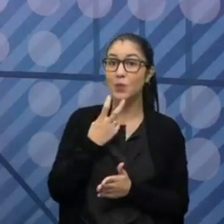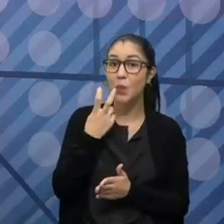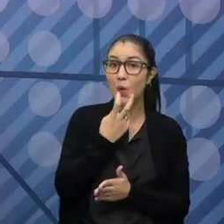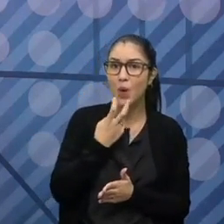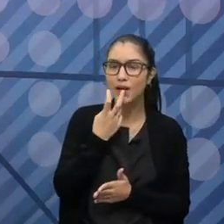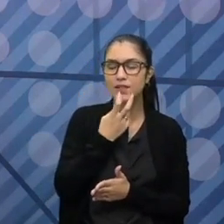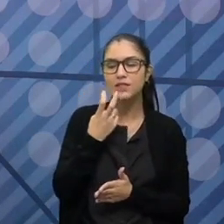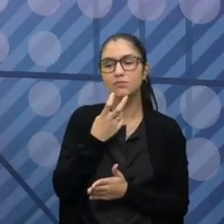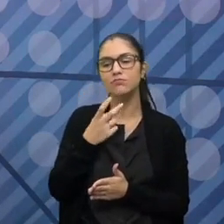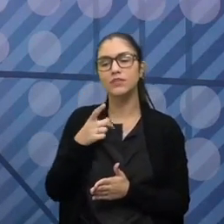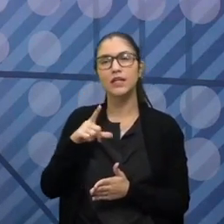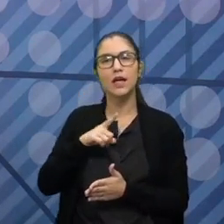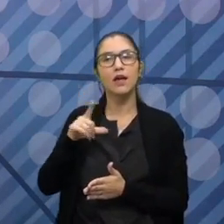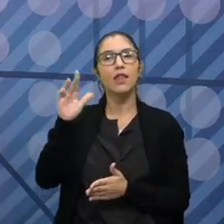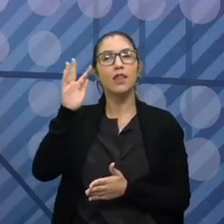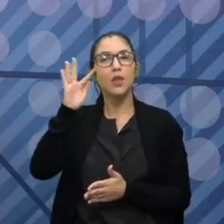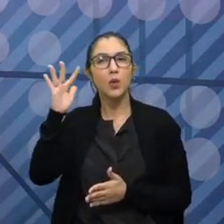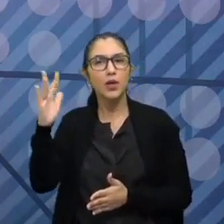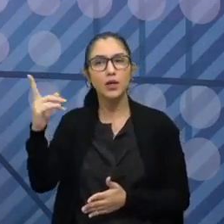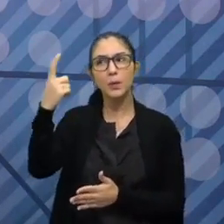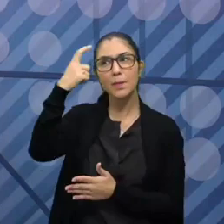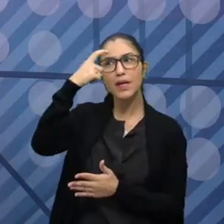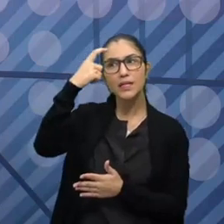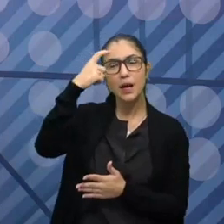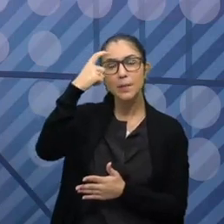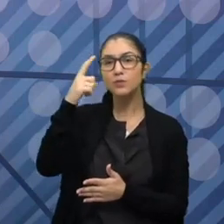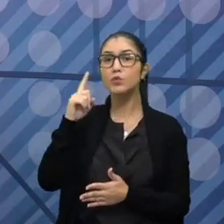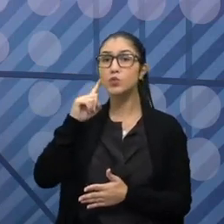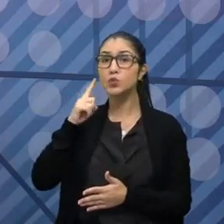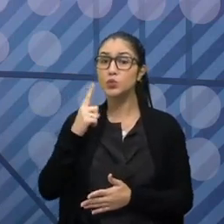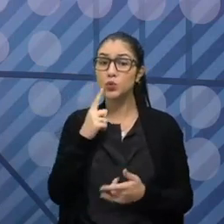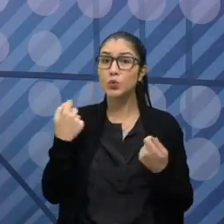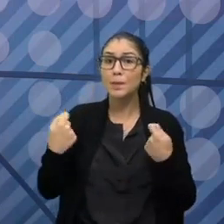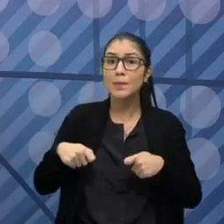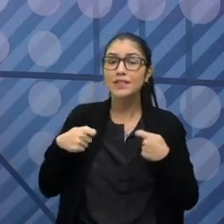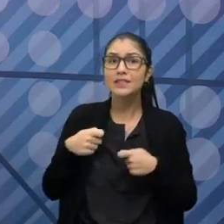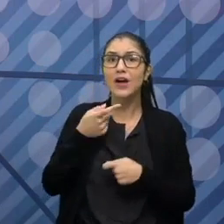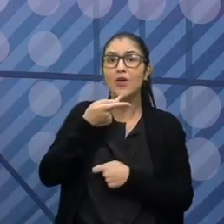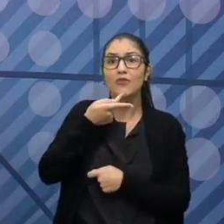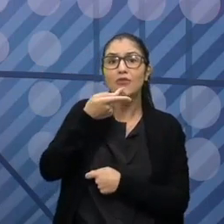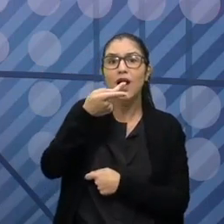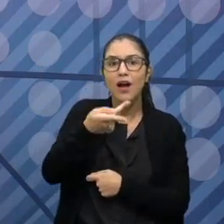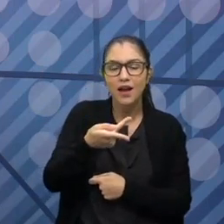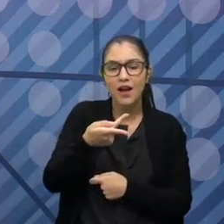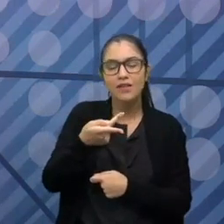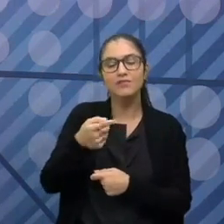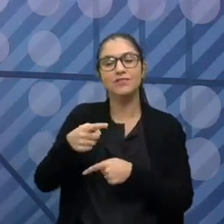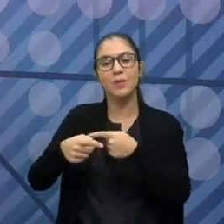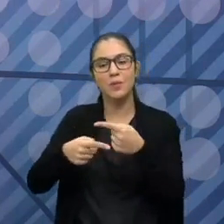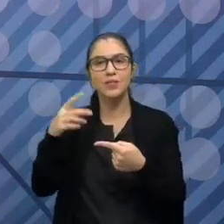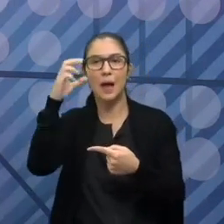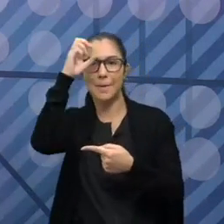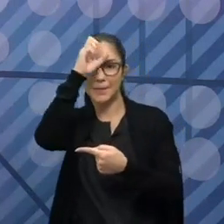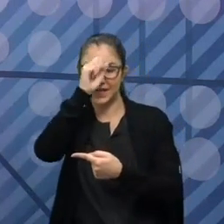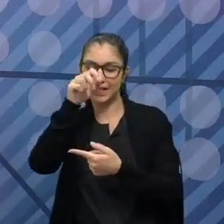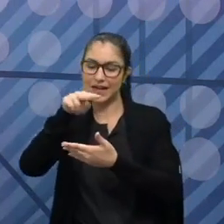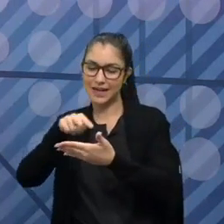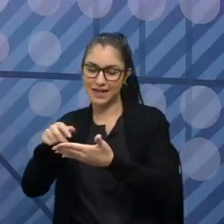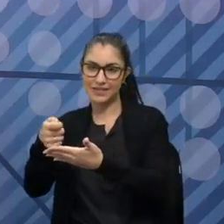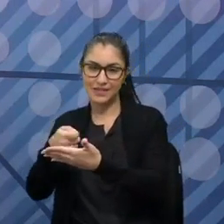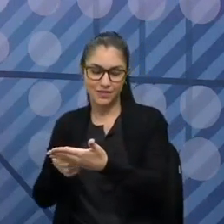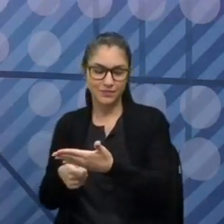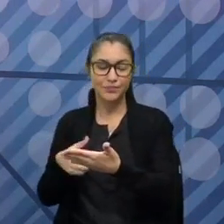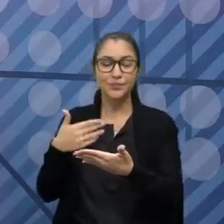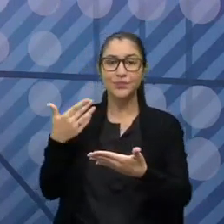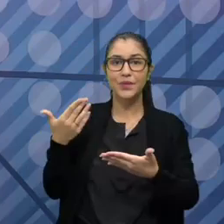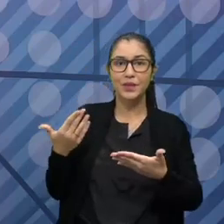ele vem daquela teoria do pensamento que o surdo precisa falar para aprender, ler e escrever.